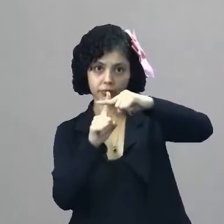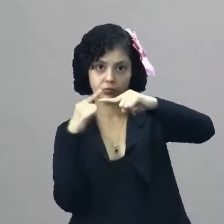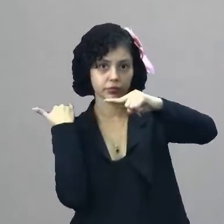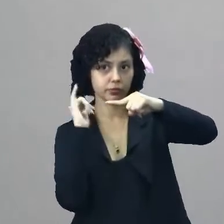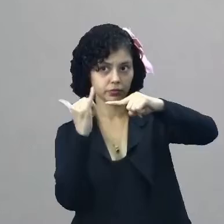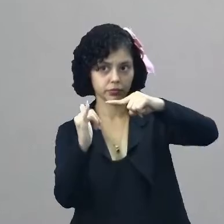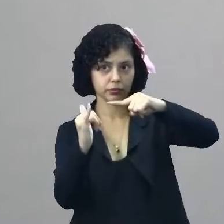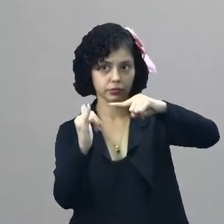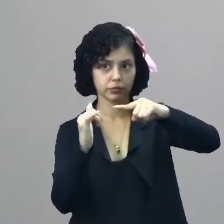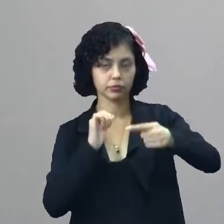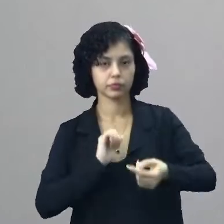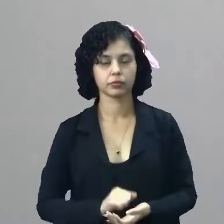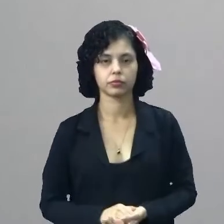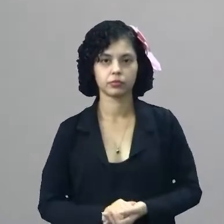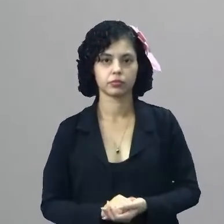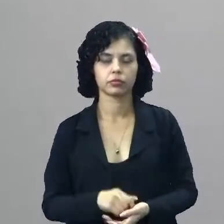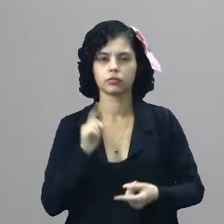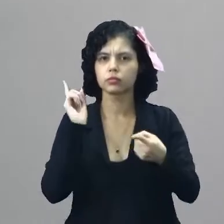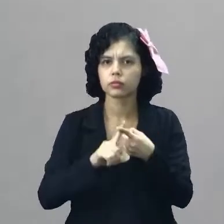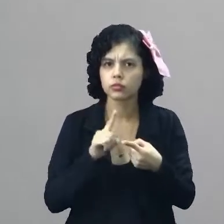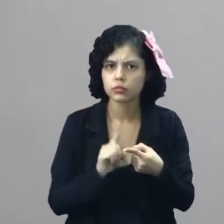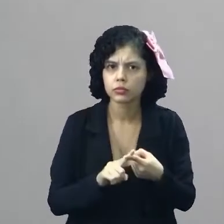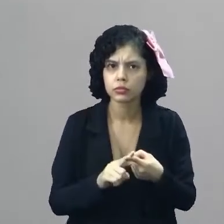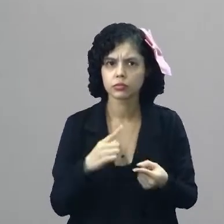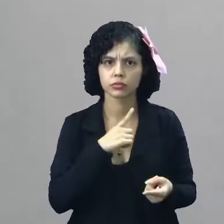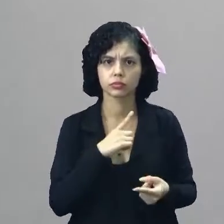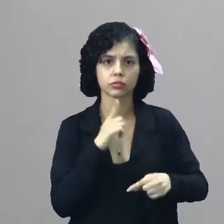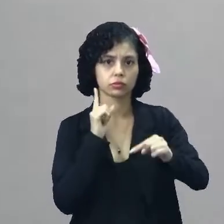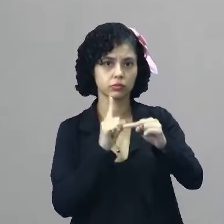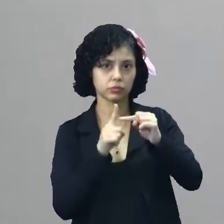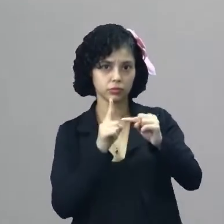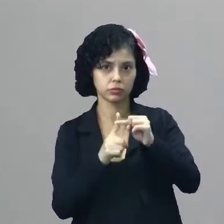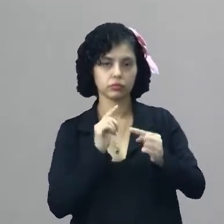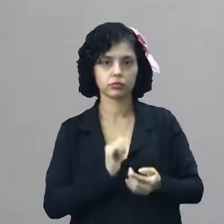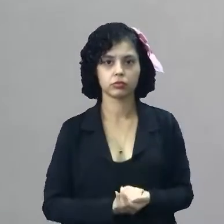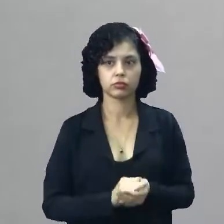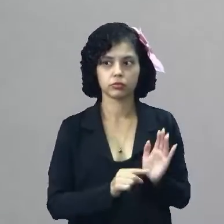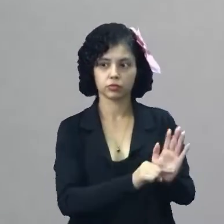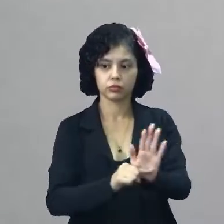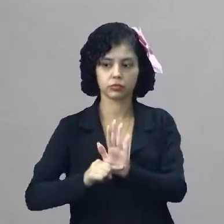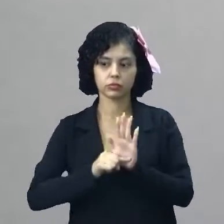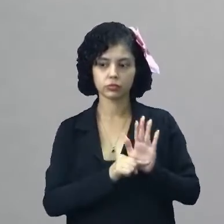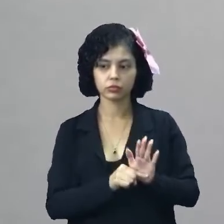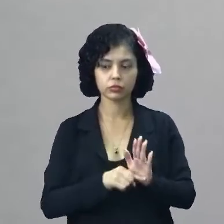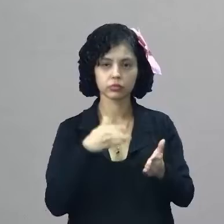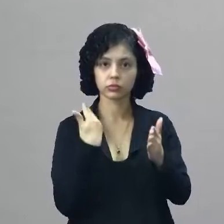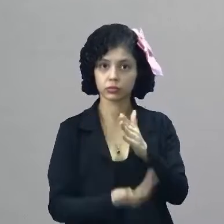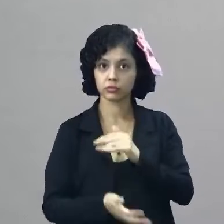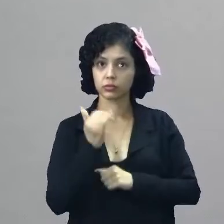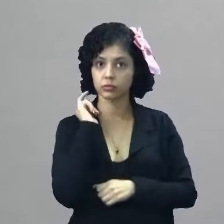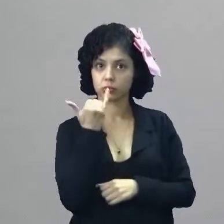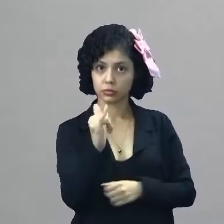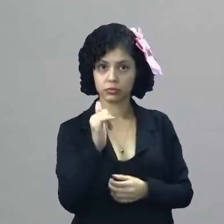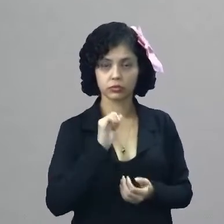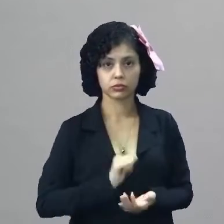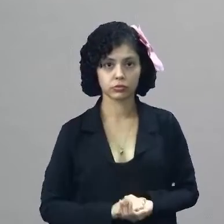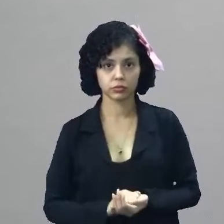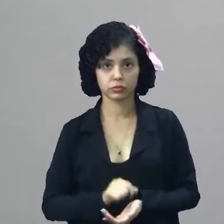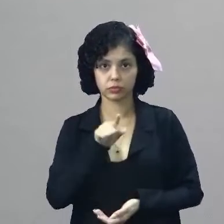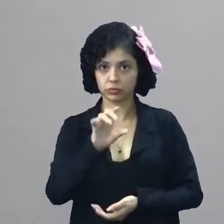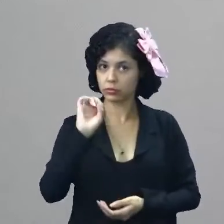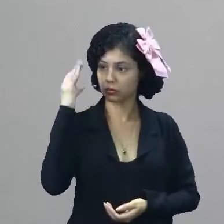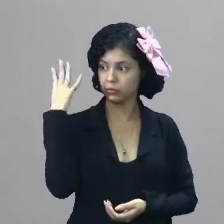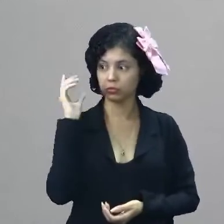elétrica positiva. Por que eles vão ter a carga elétrica positiva? Porque representa que eles perderam elétrons. Ou seja,